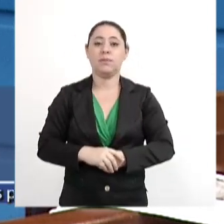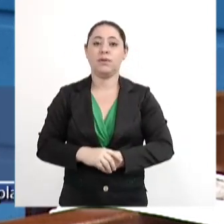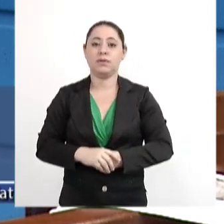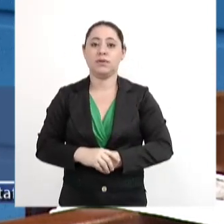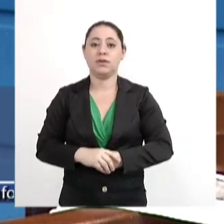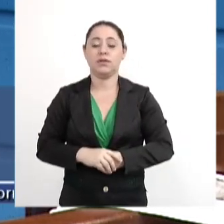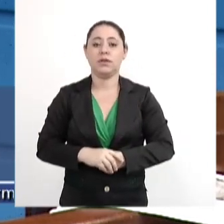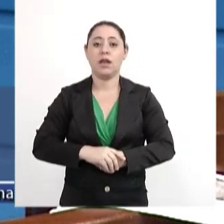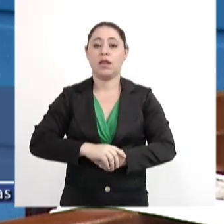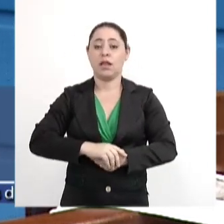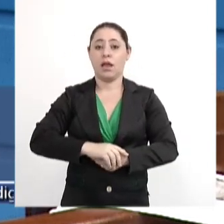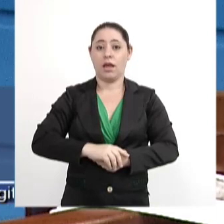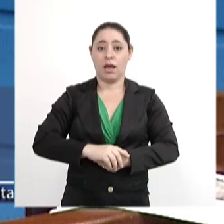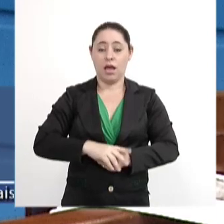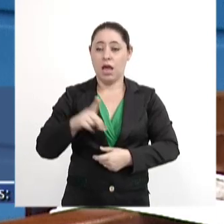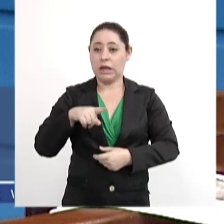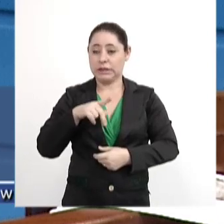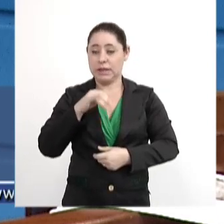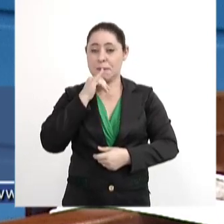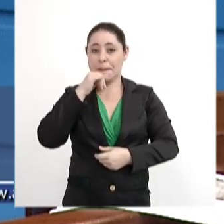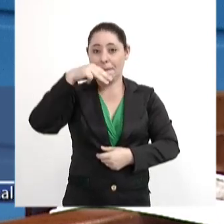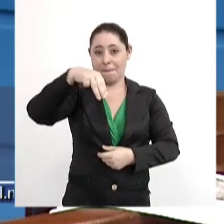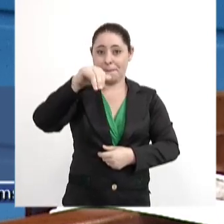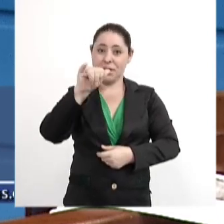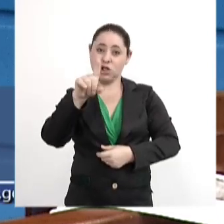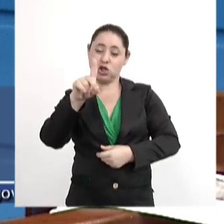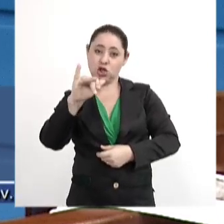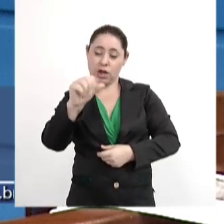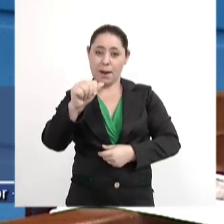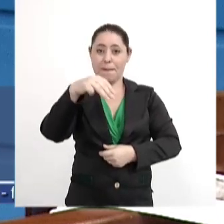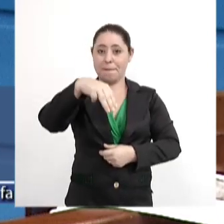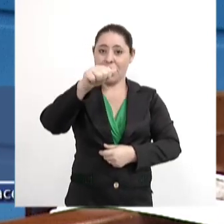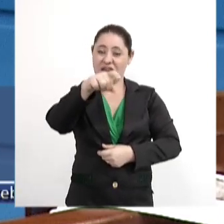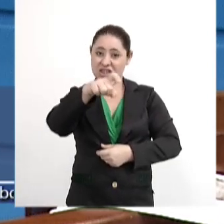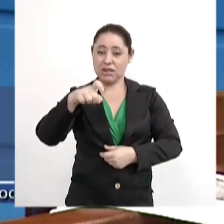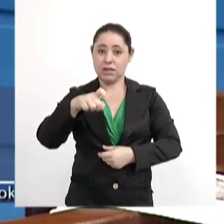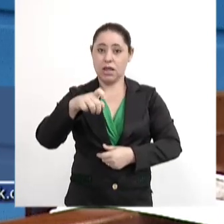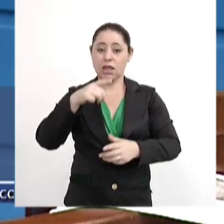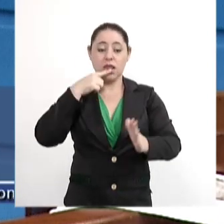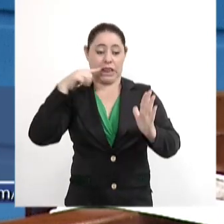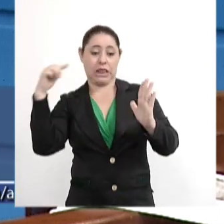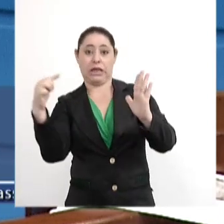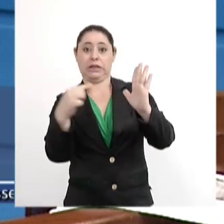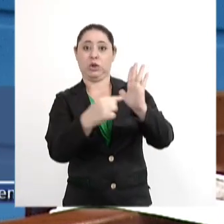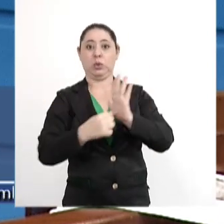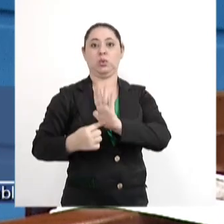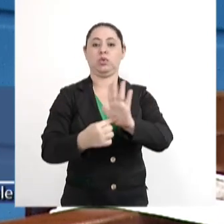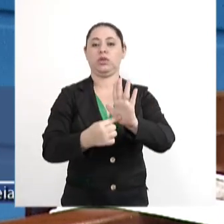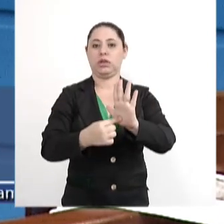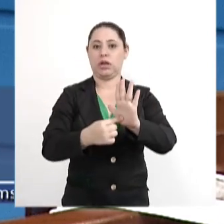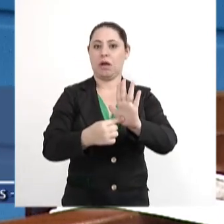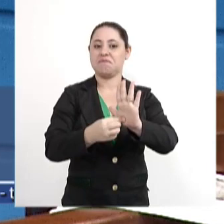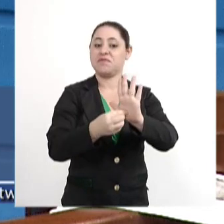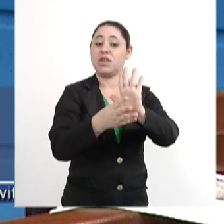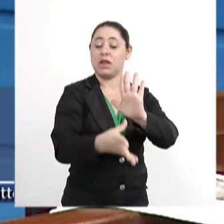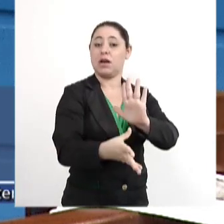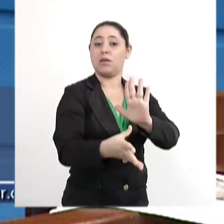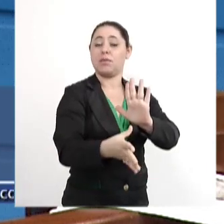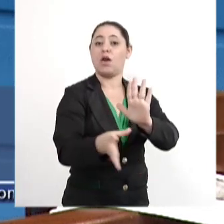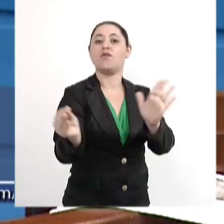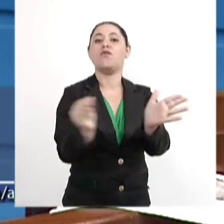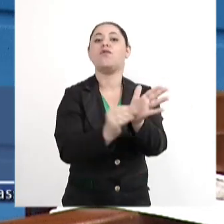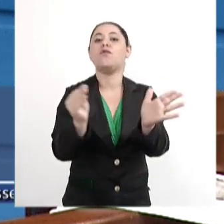Segundo a nota do jornal Mídia Max, denúncias foram encaminhadas sobre a falta